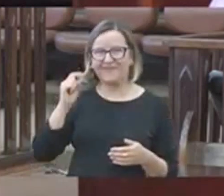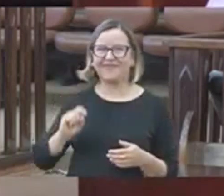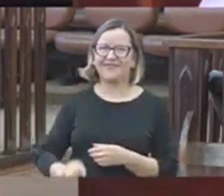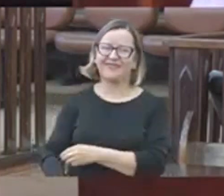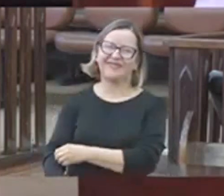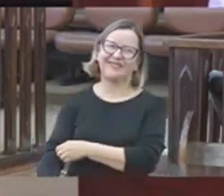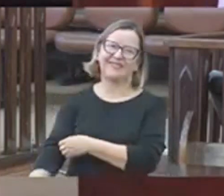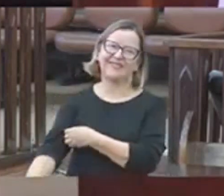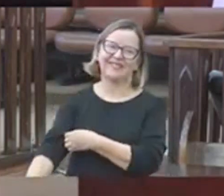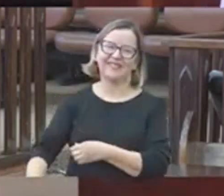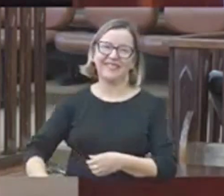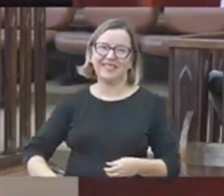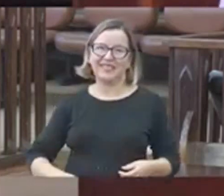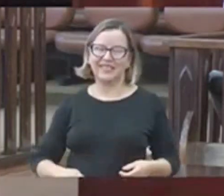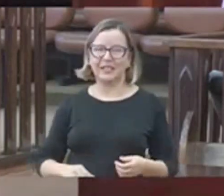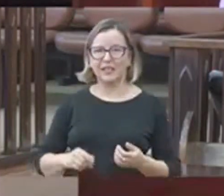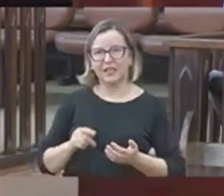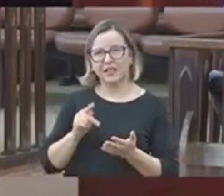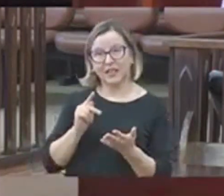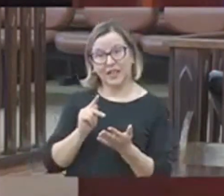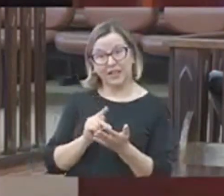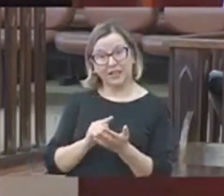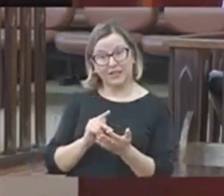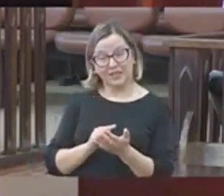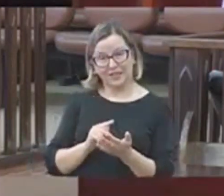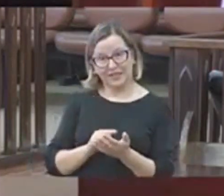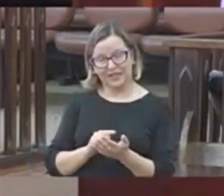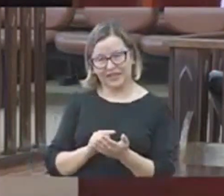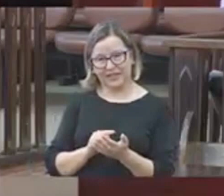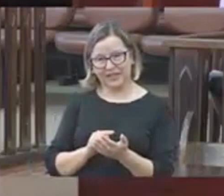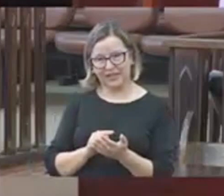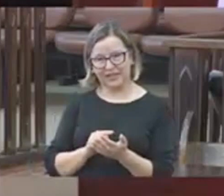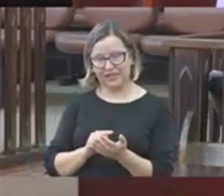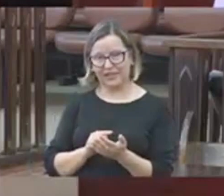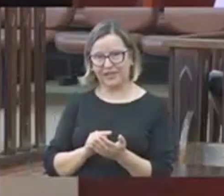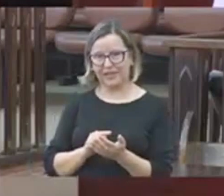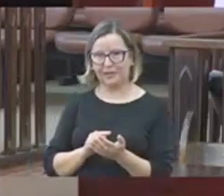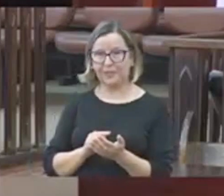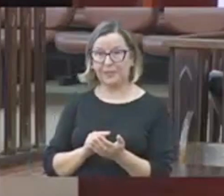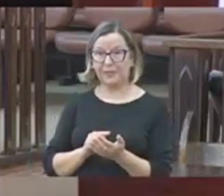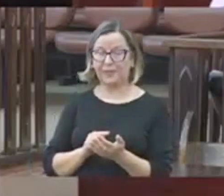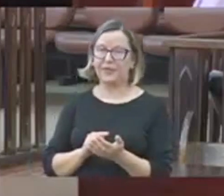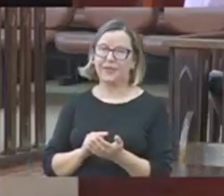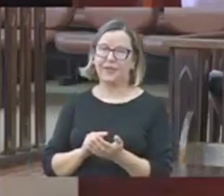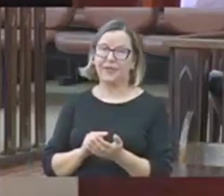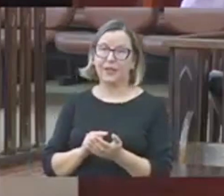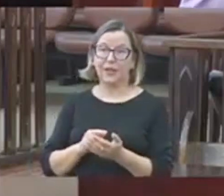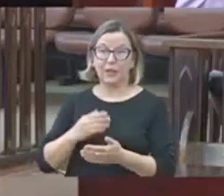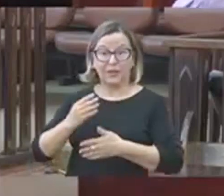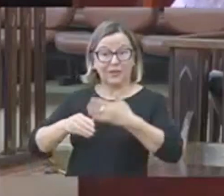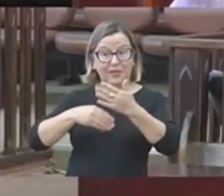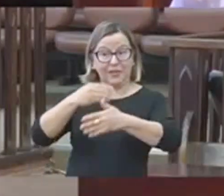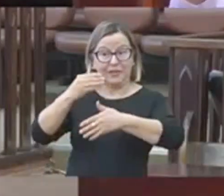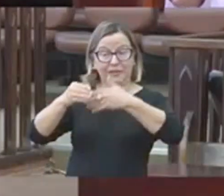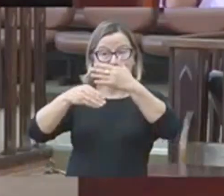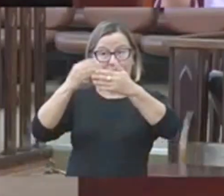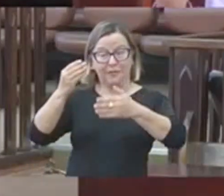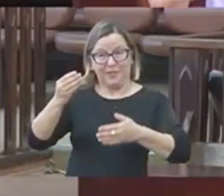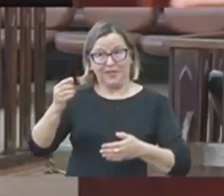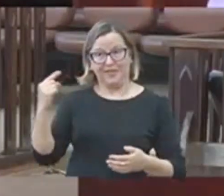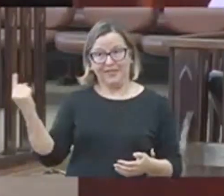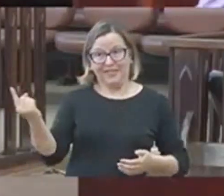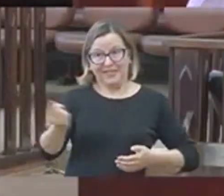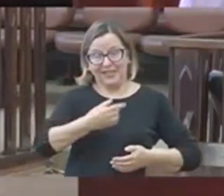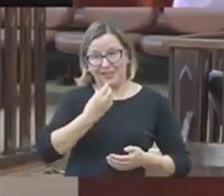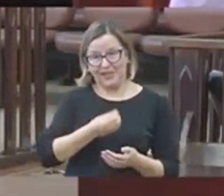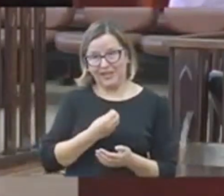a produção e o crescimento das células, ele está maior do que a degeneração dessas